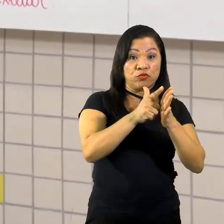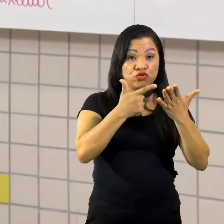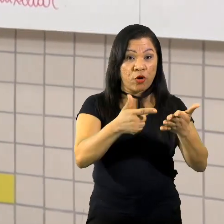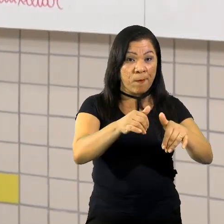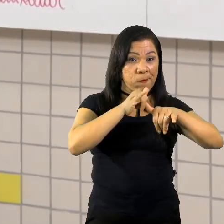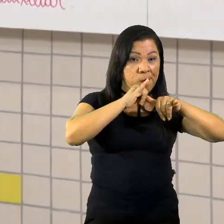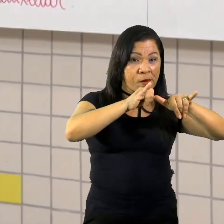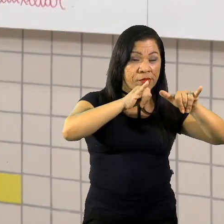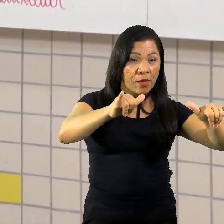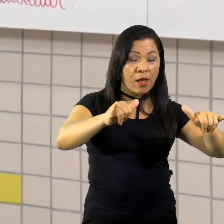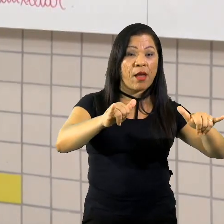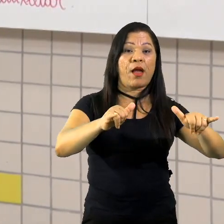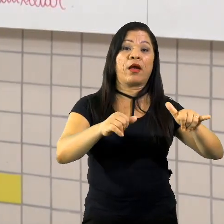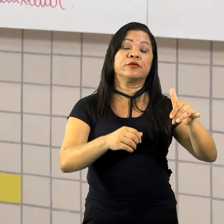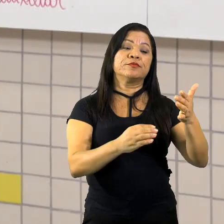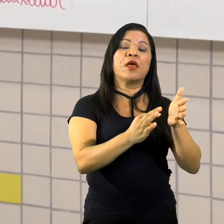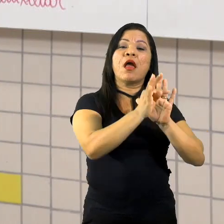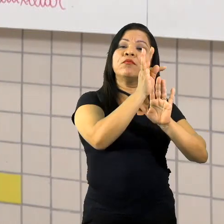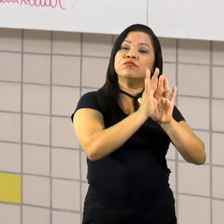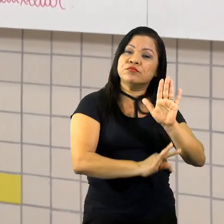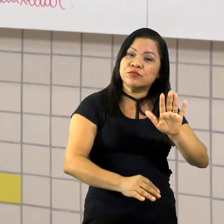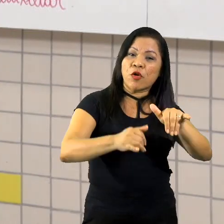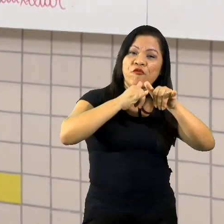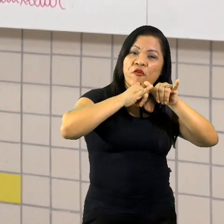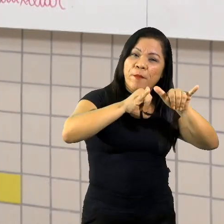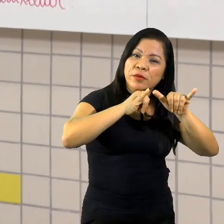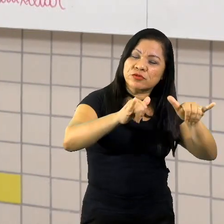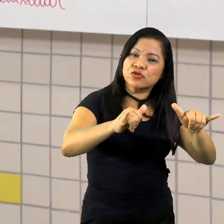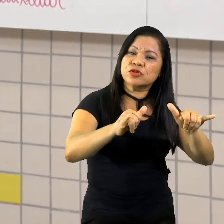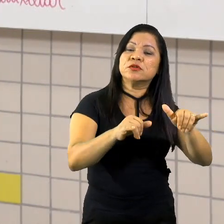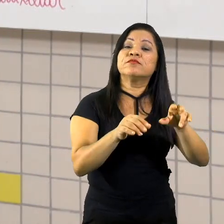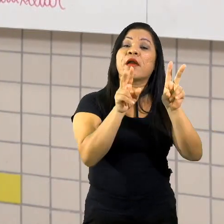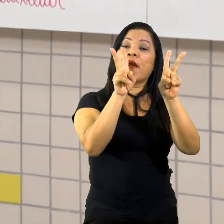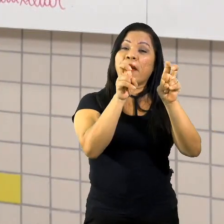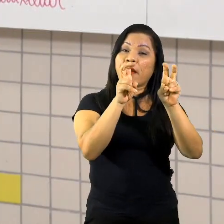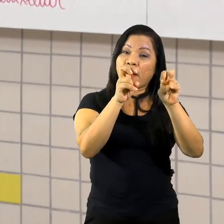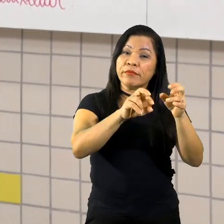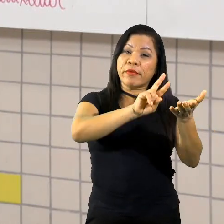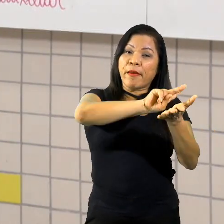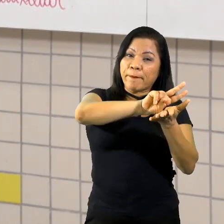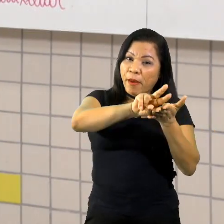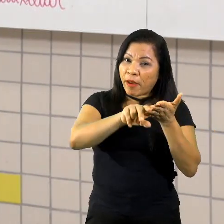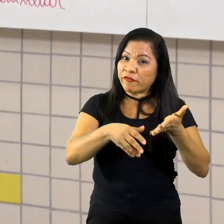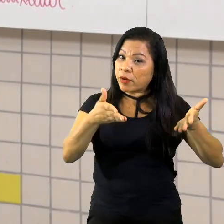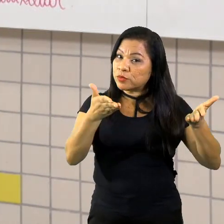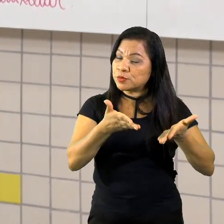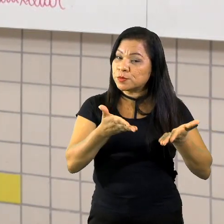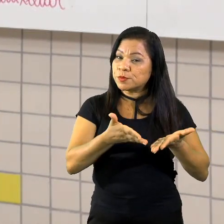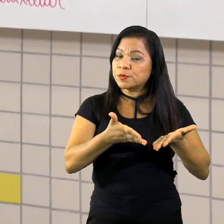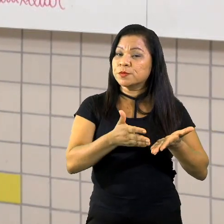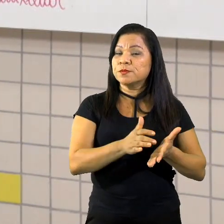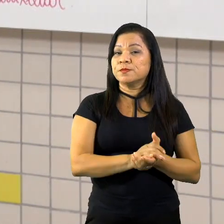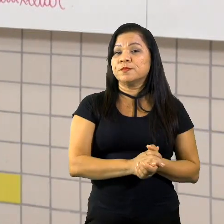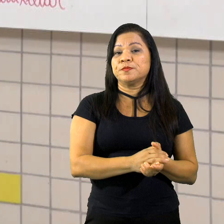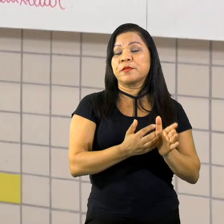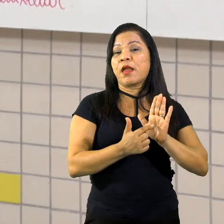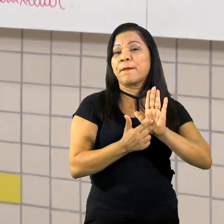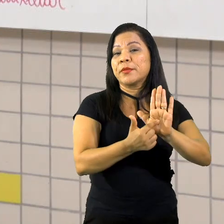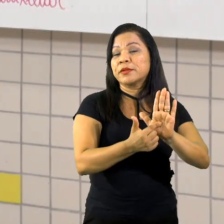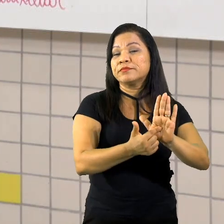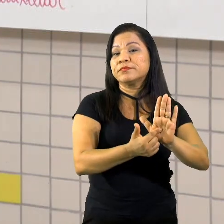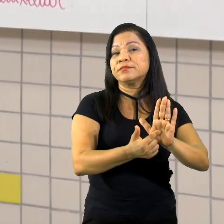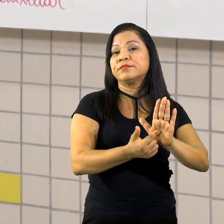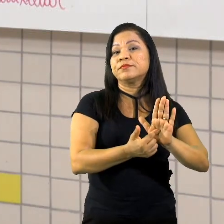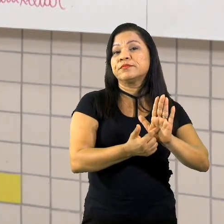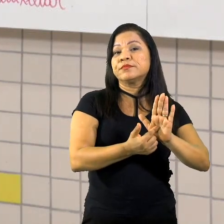um texto informativo, ele apresenta temas diversos e atuais, apresenta pontos de vista